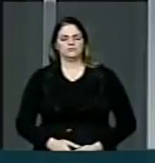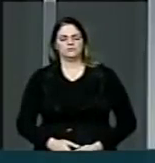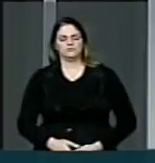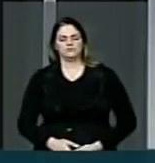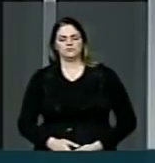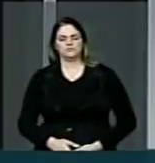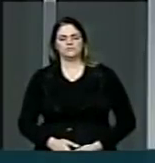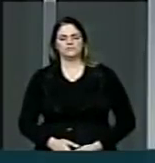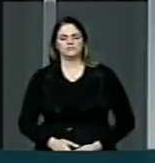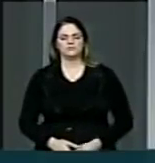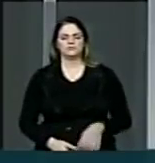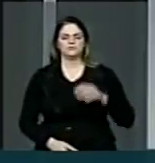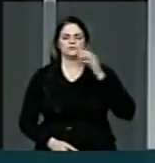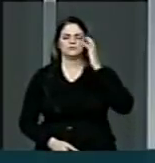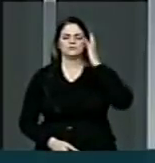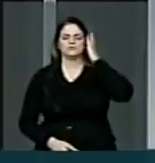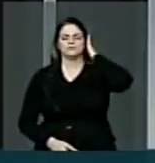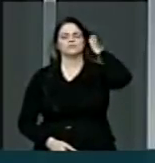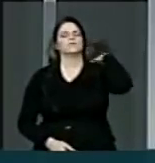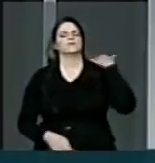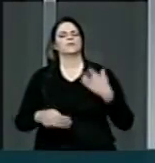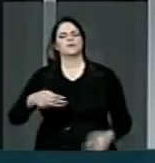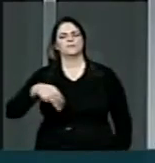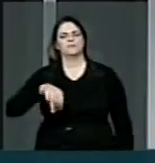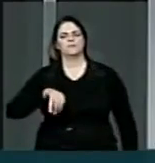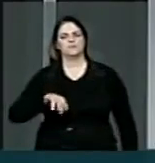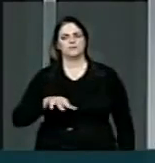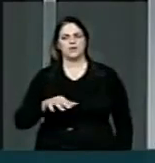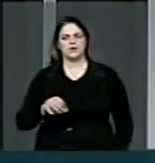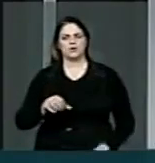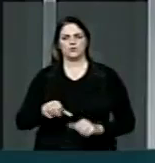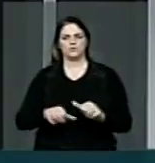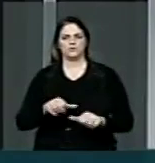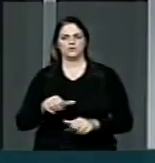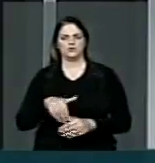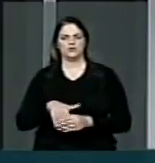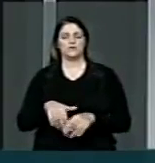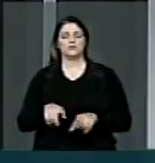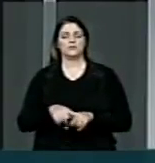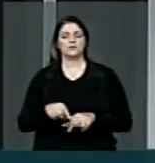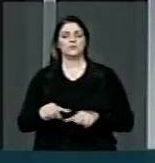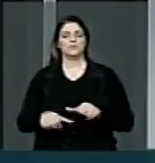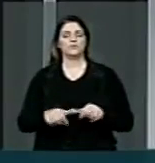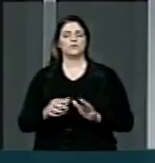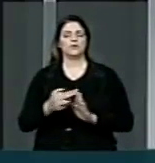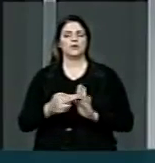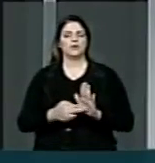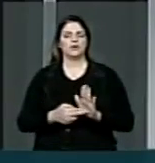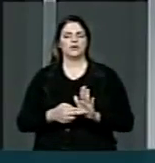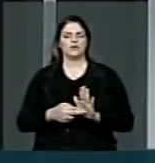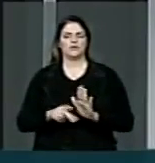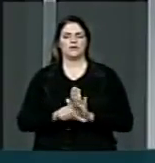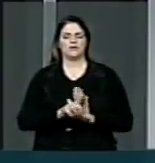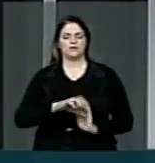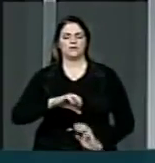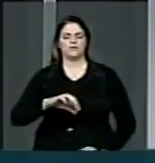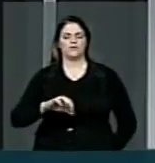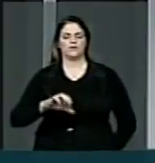A micro-reforma eleitoral também altera a lei dos partidos políticos, a lei 90/96